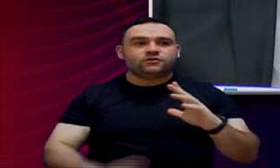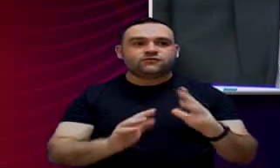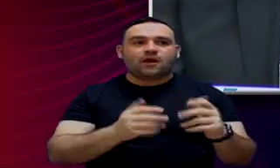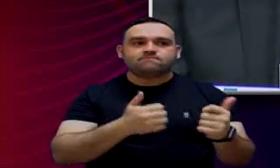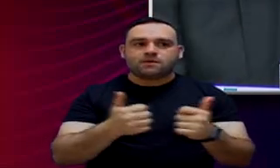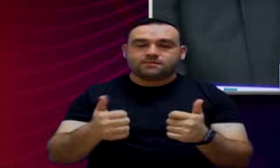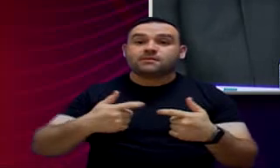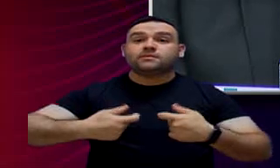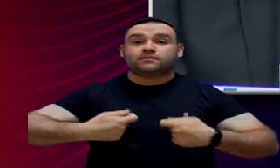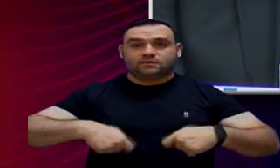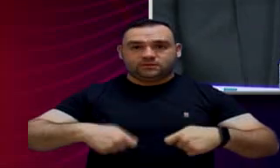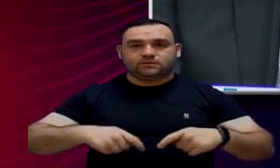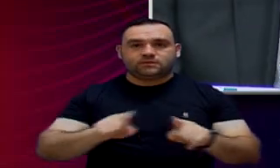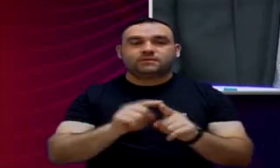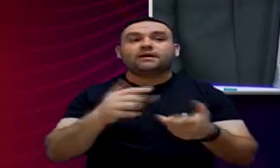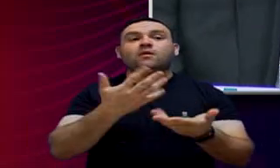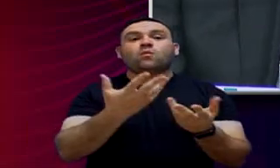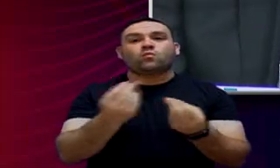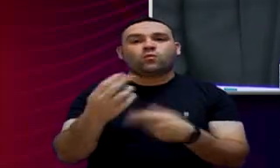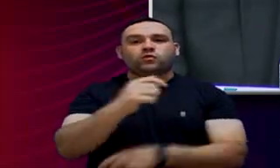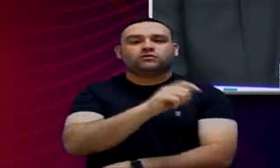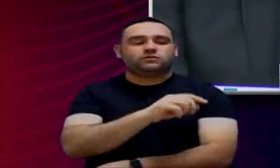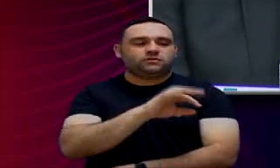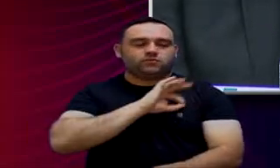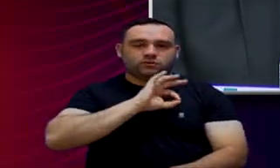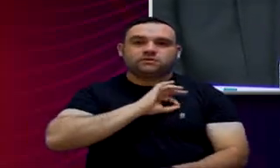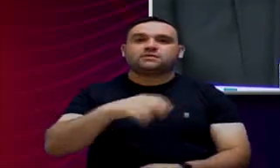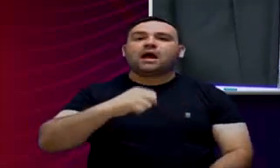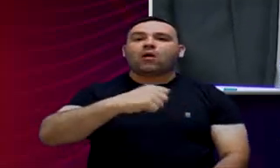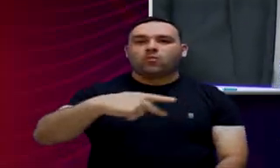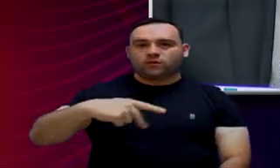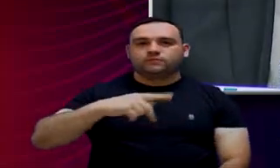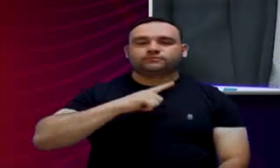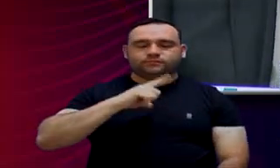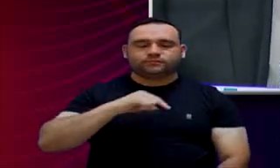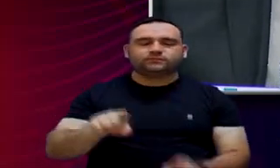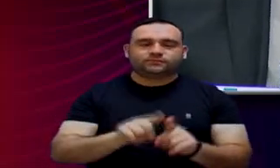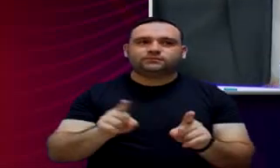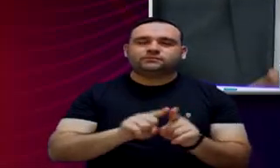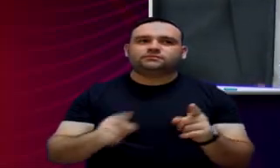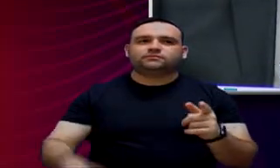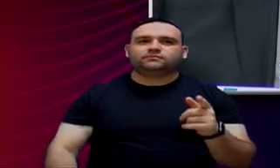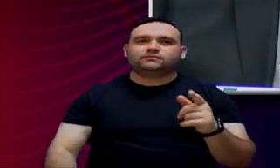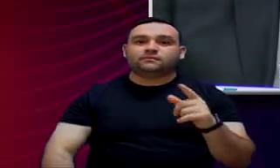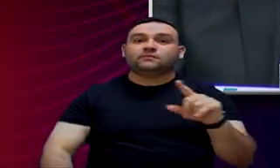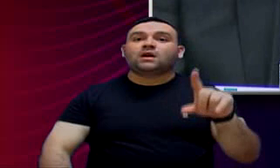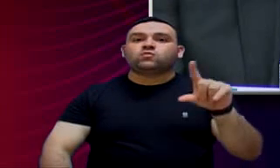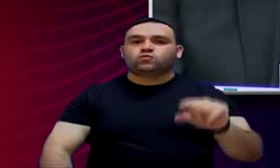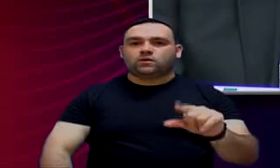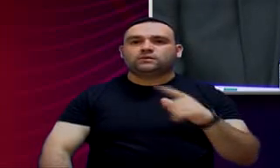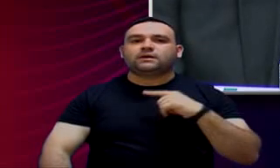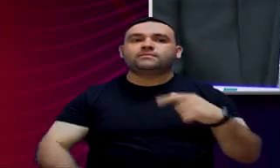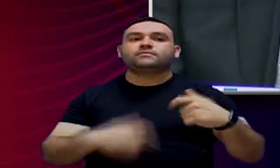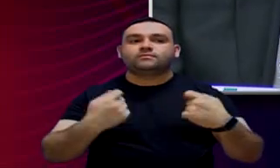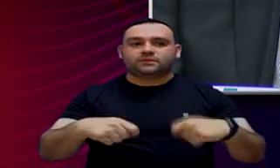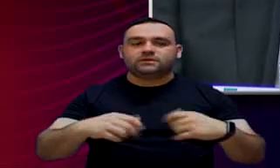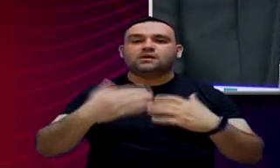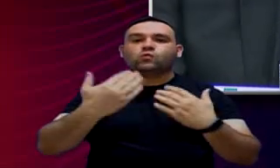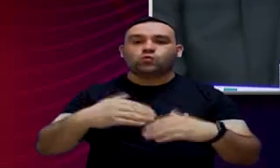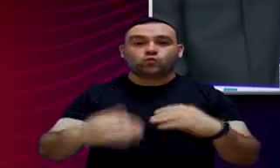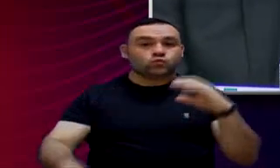é necessário estar se aposentando bastante profissional dessa área né tá sendo bem reduzido tem que fazer concurso